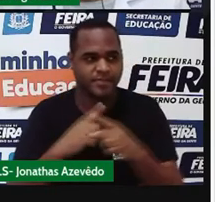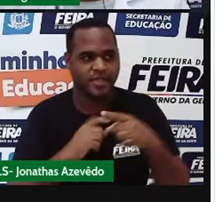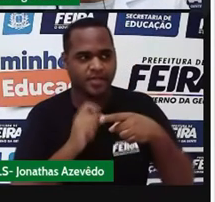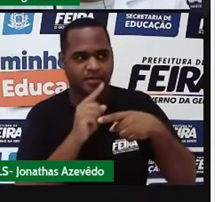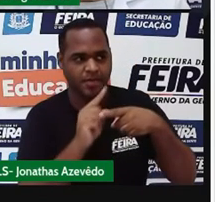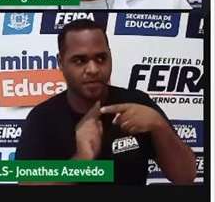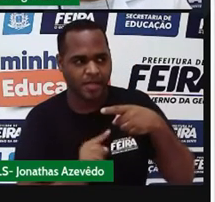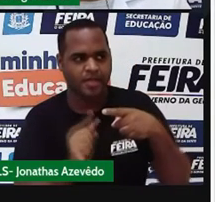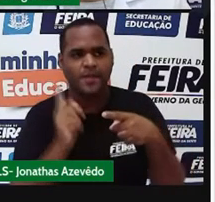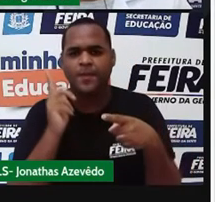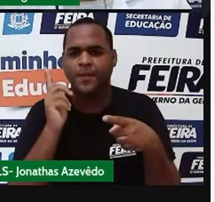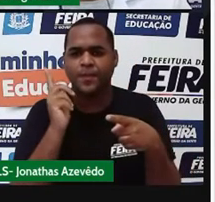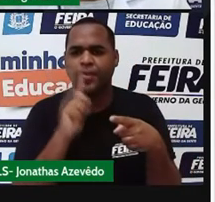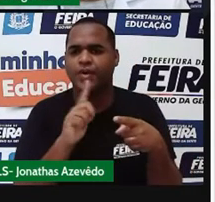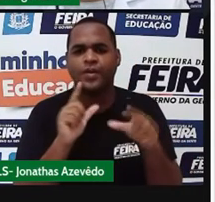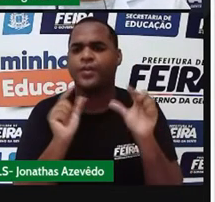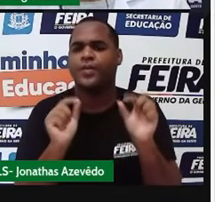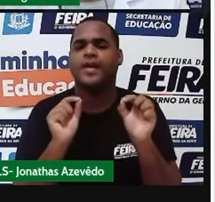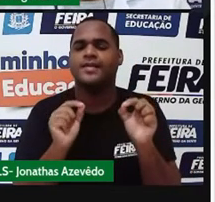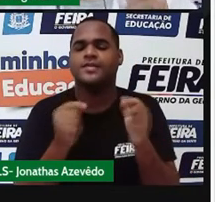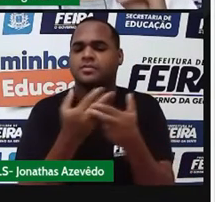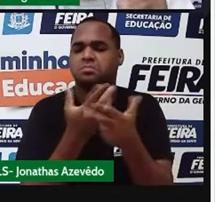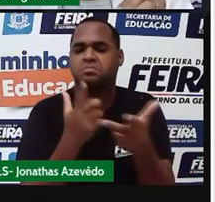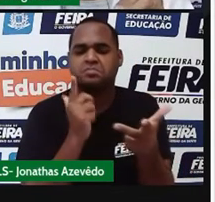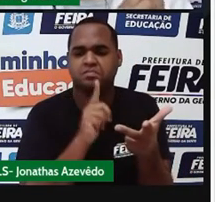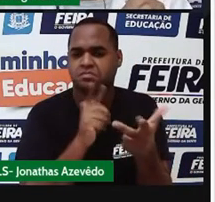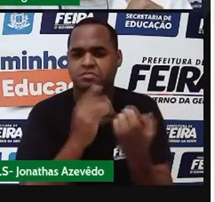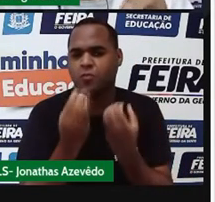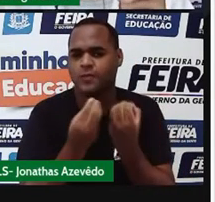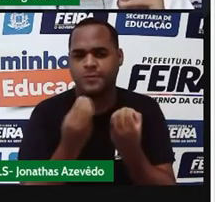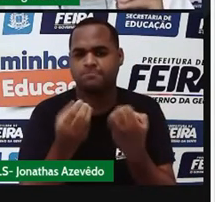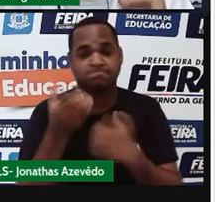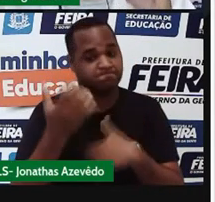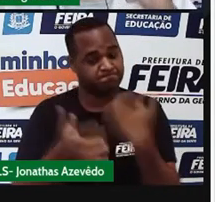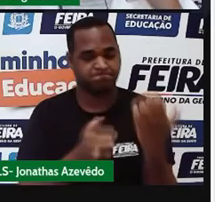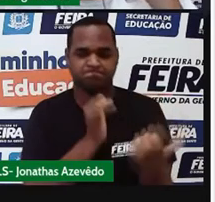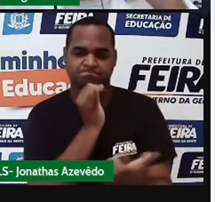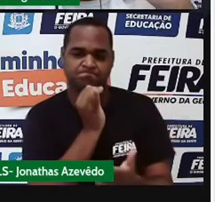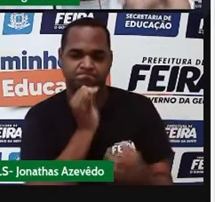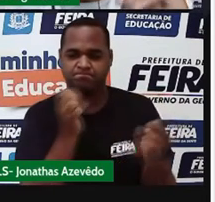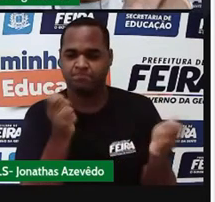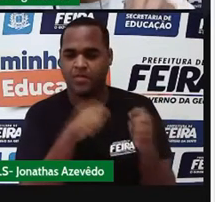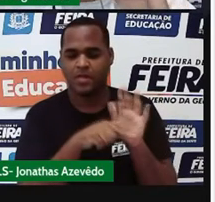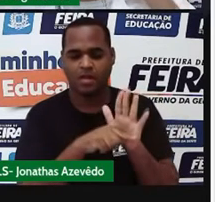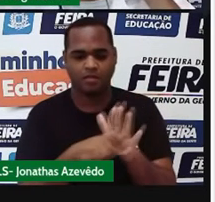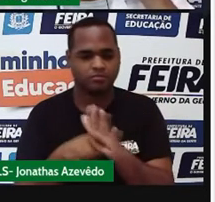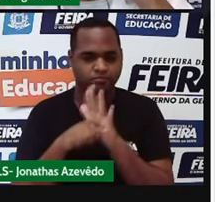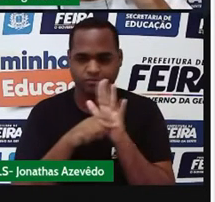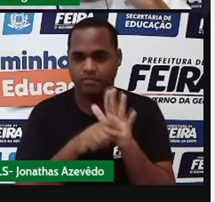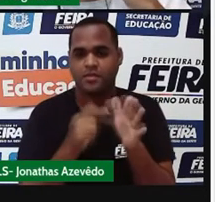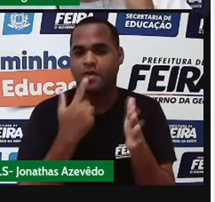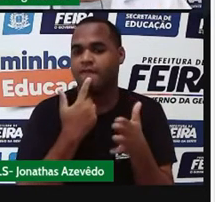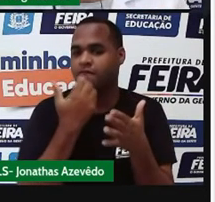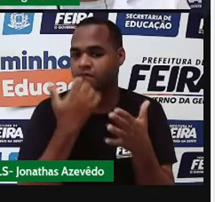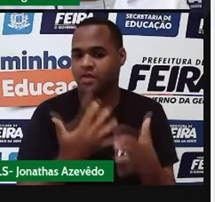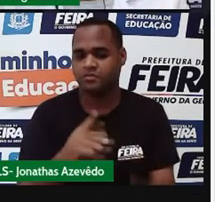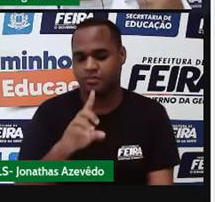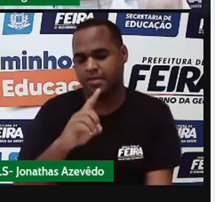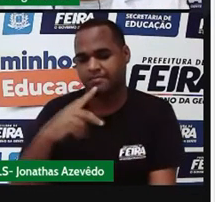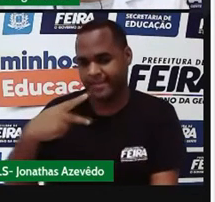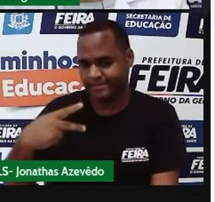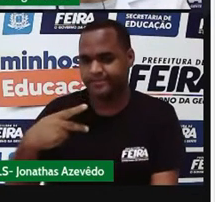geratriz de uma dízima periódica por exemplo se eu te digo uma dízima periódica